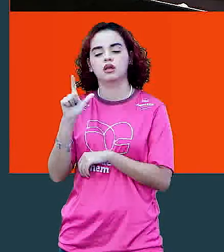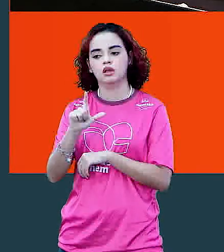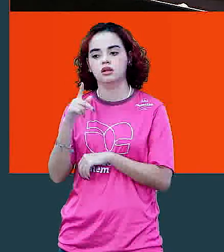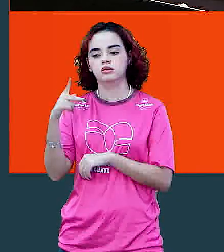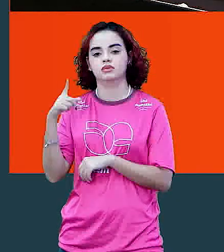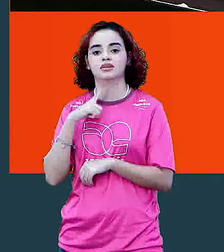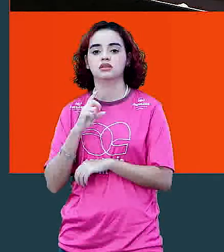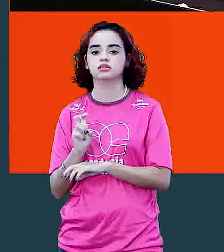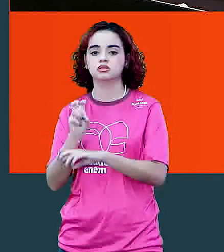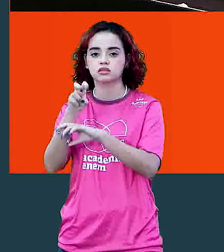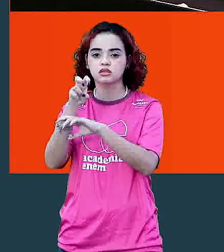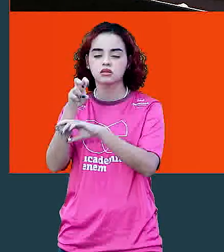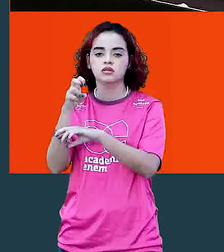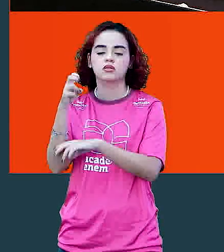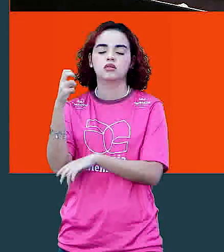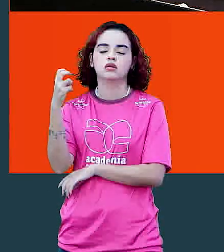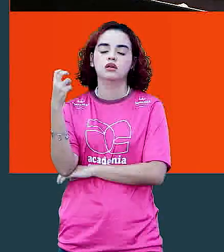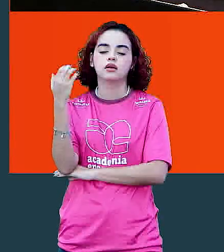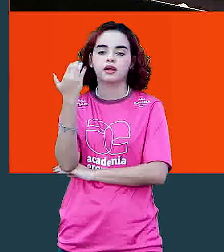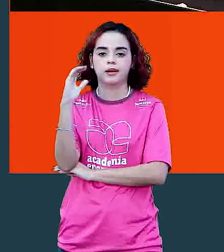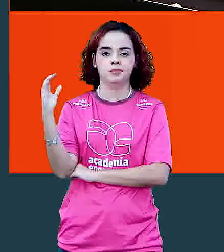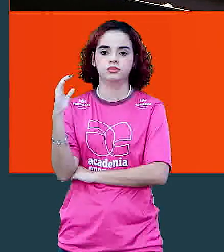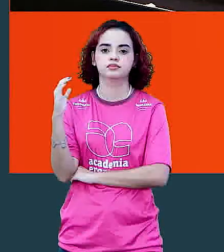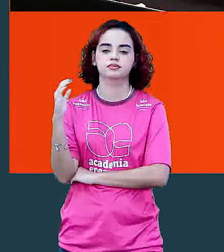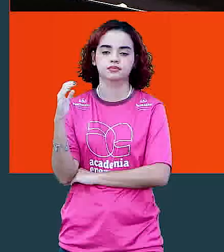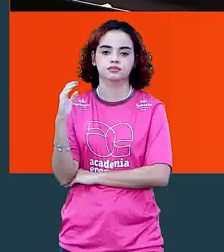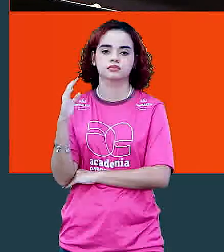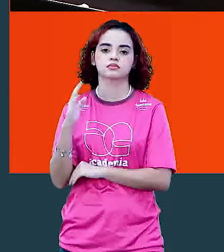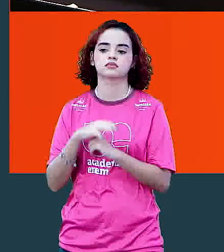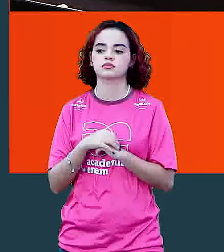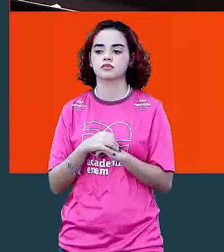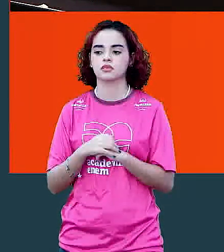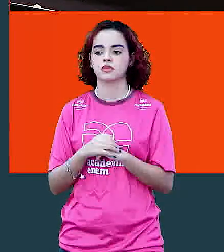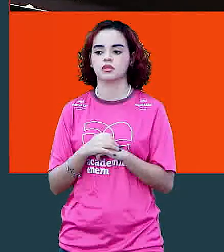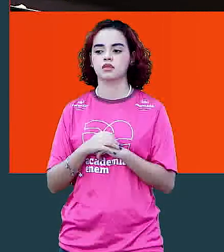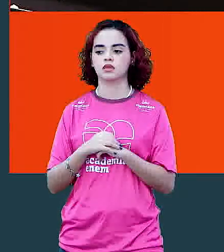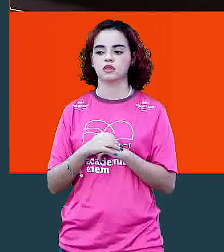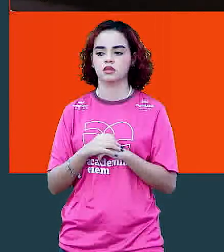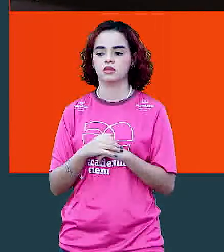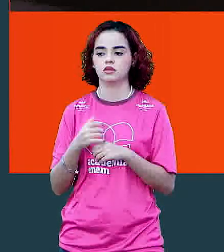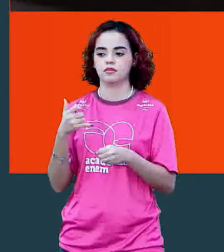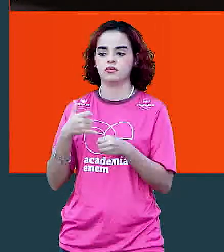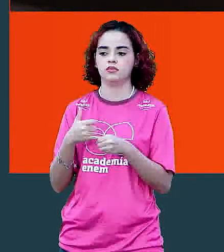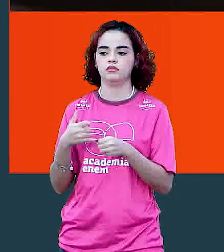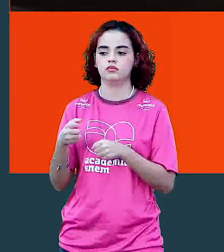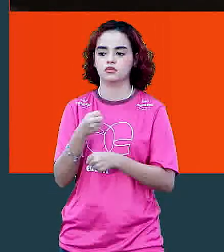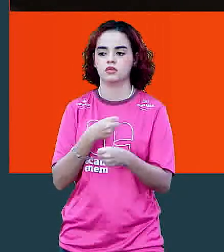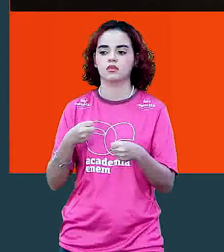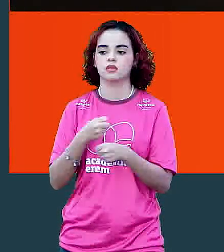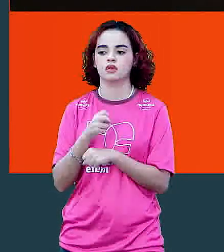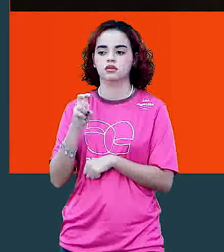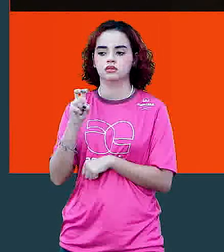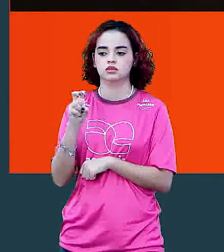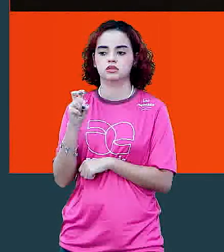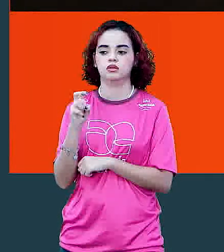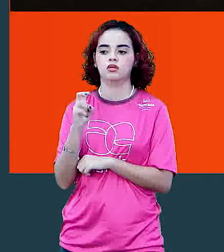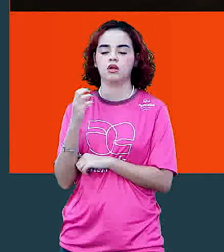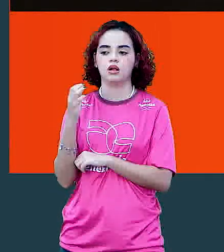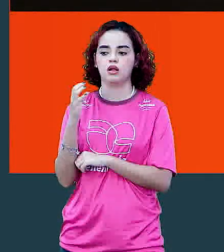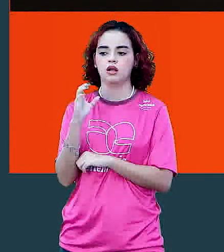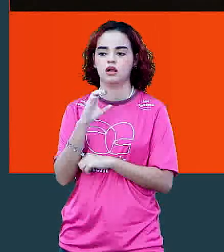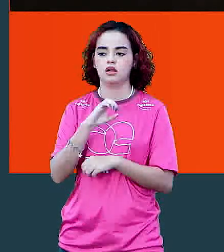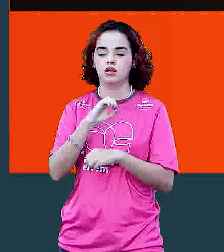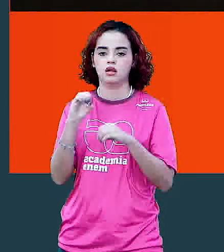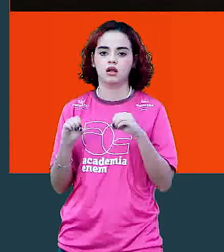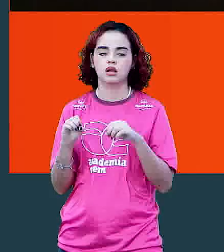carbonos, certo? Anota aí. E por que a E está errada? Para a gente fechar. O petróleo é